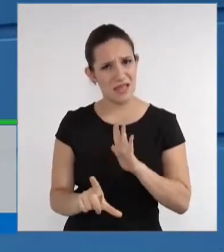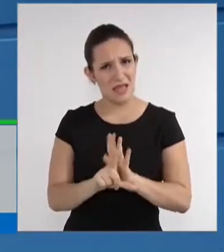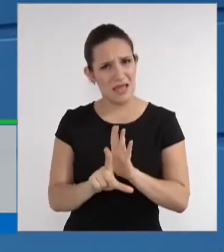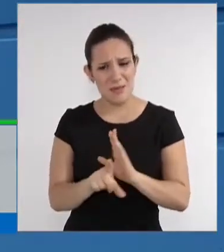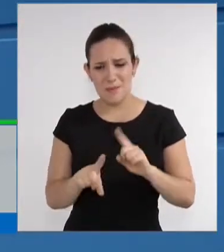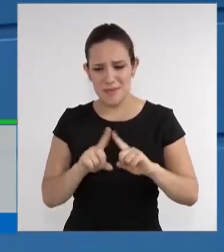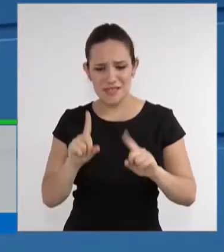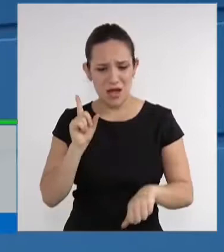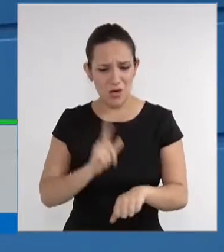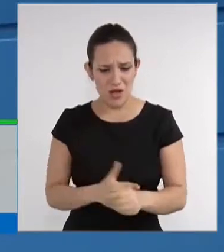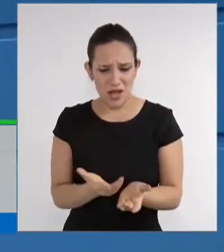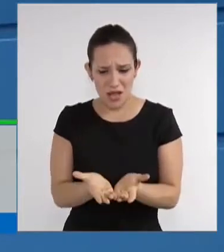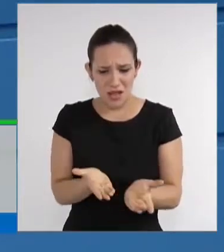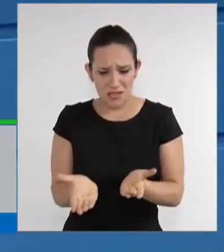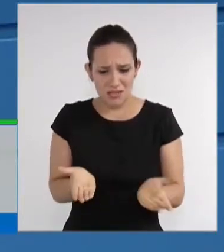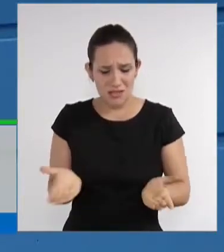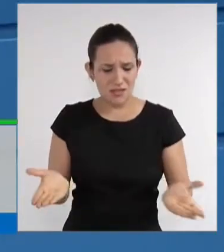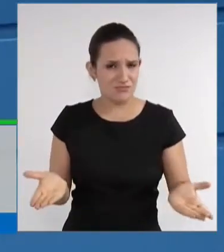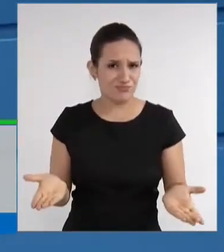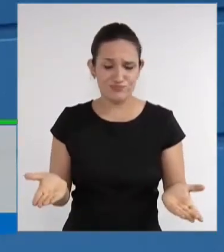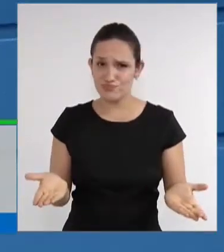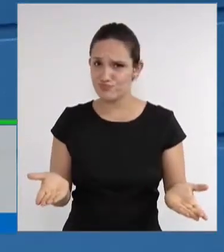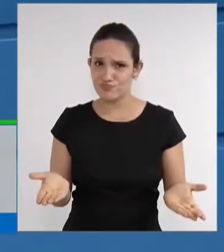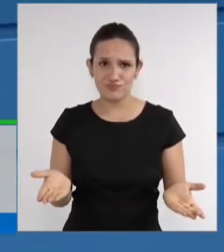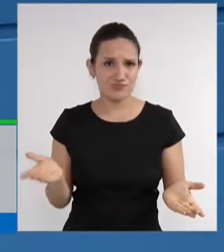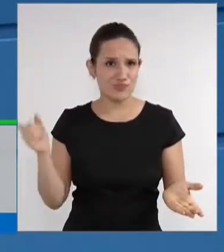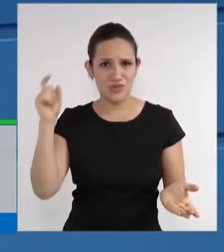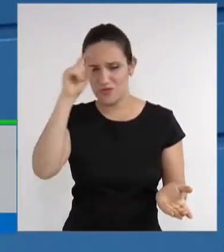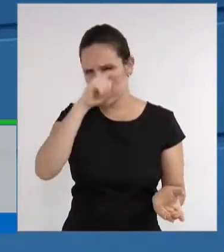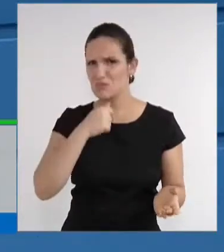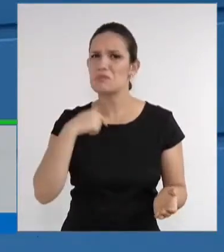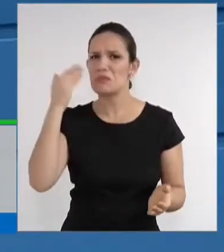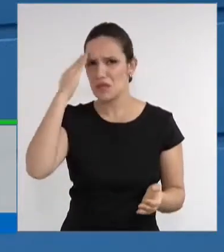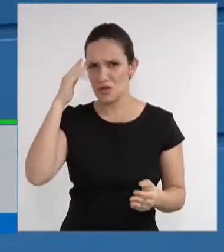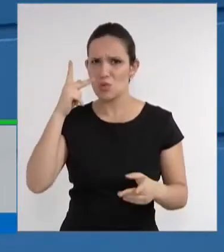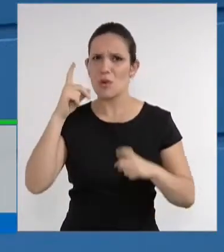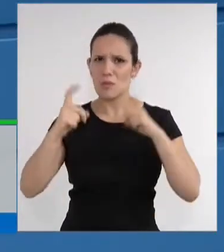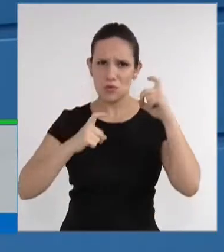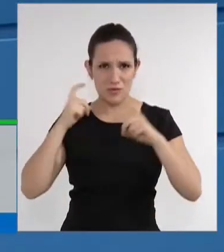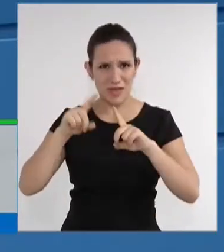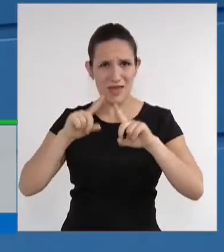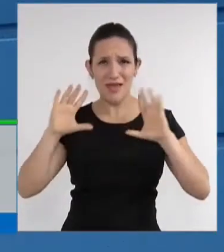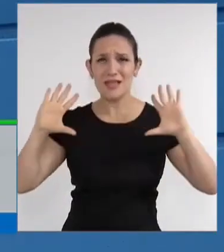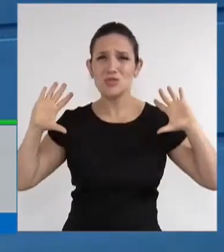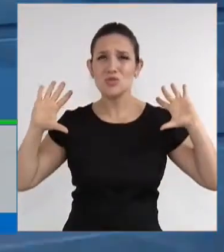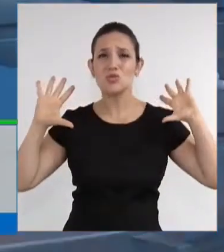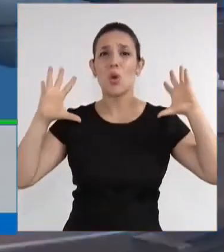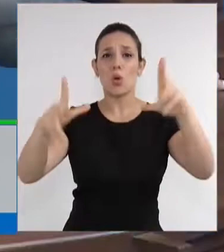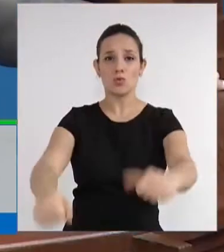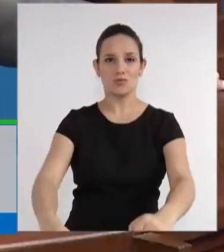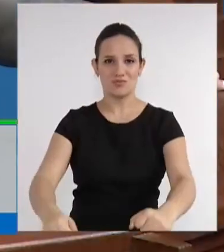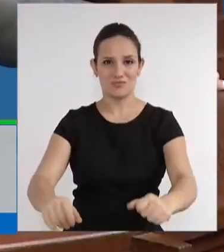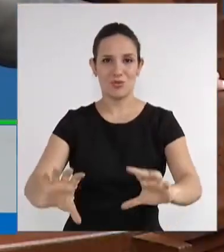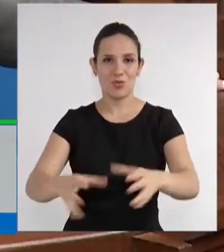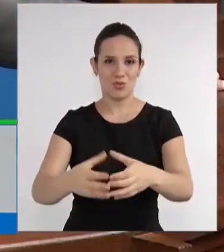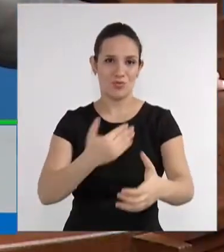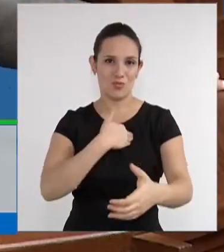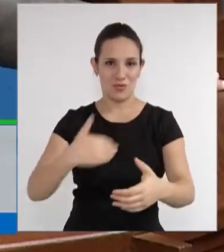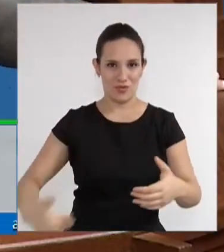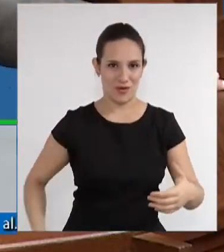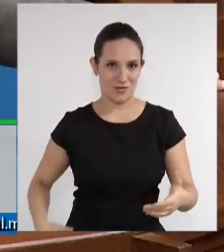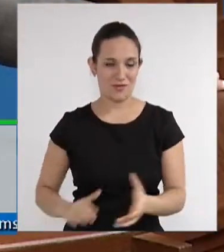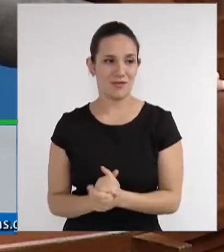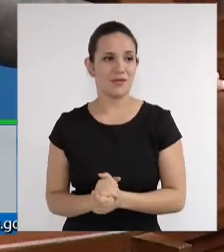com as licitações. E eu entendo que a preocupação de Vossa Excelência é em todos os órgãos públicos. E nós temos que